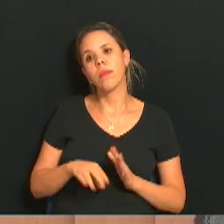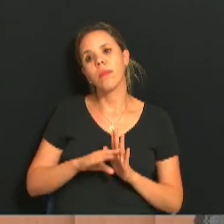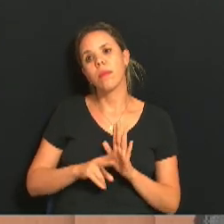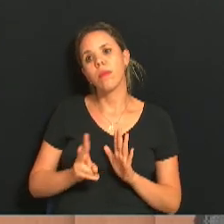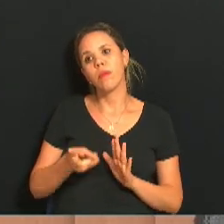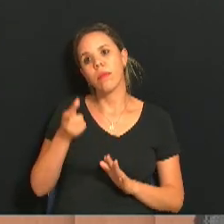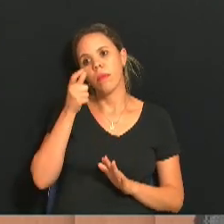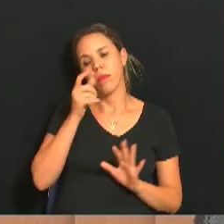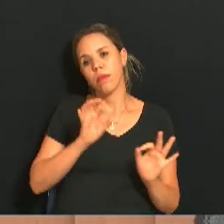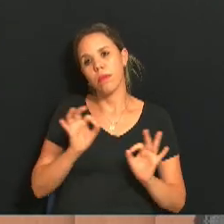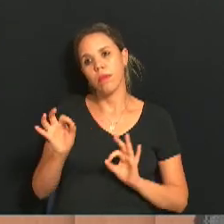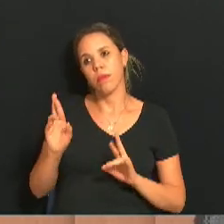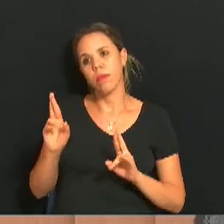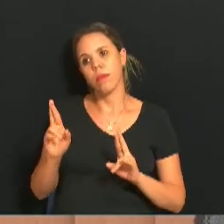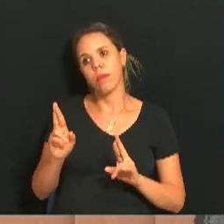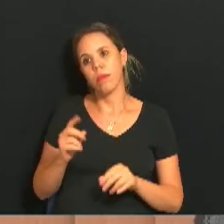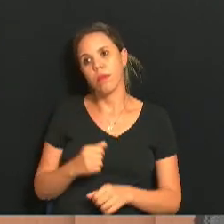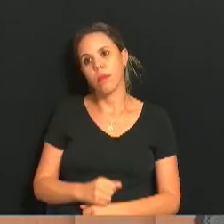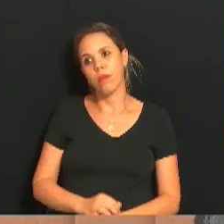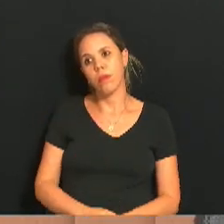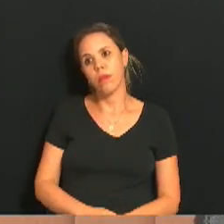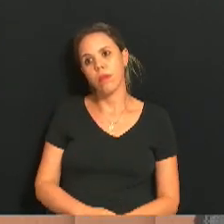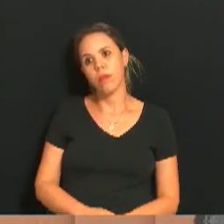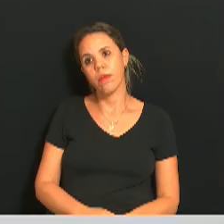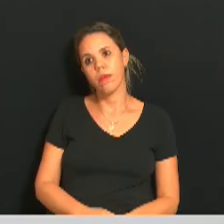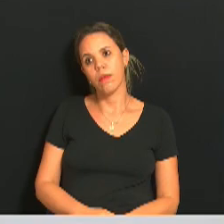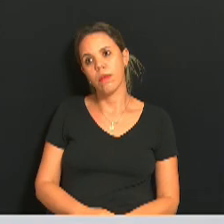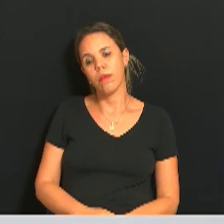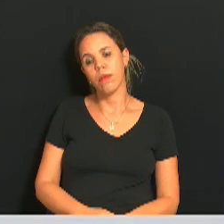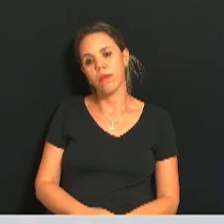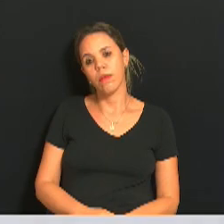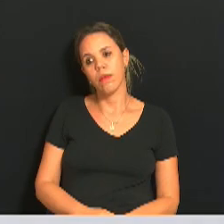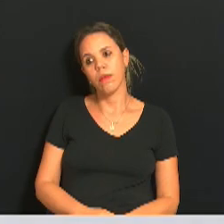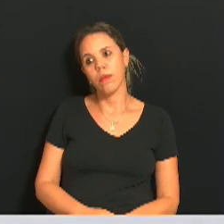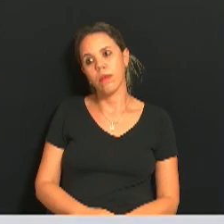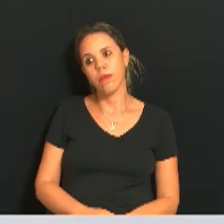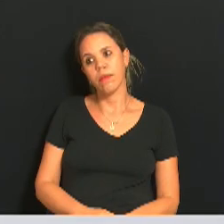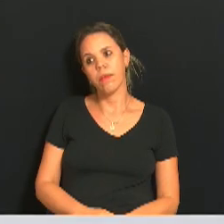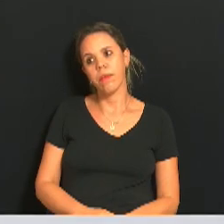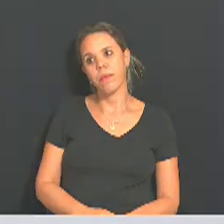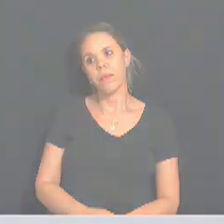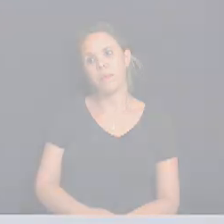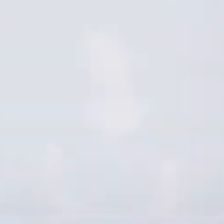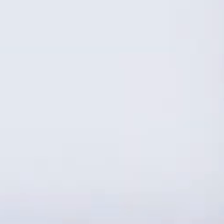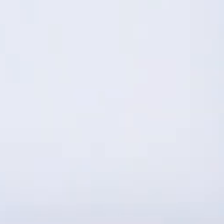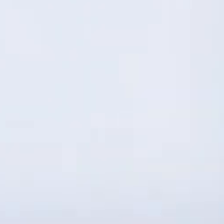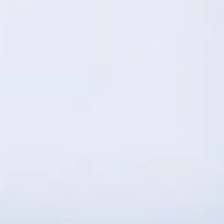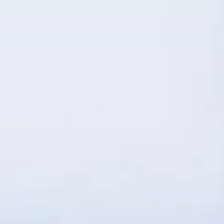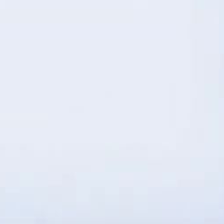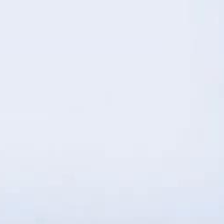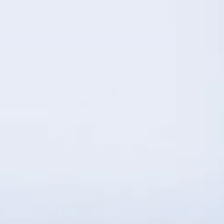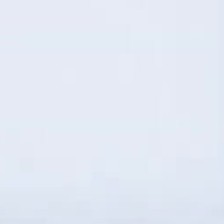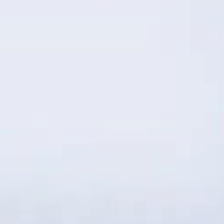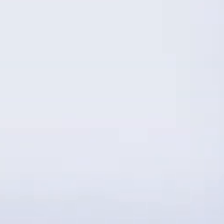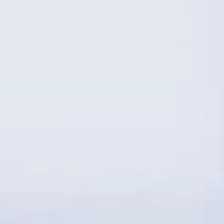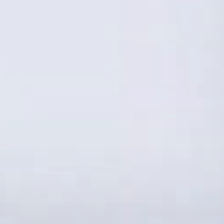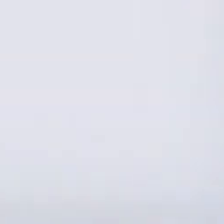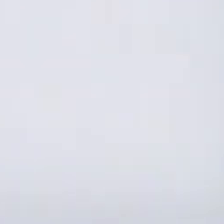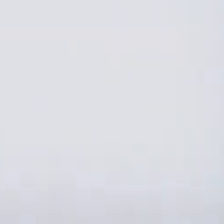continua espero que vocês fiquem conosco E aí E aí